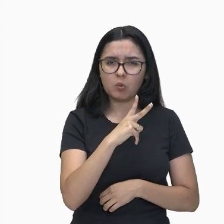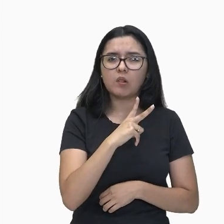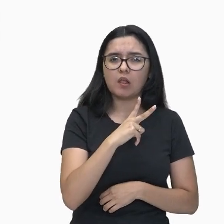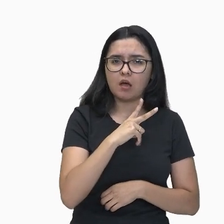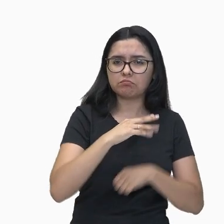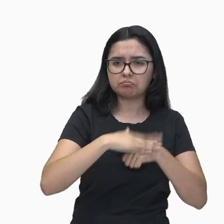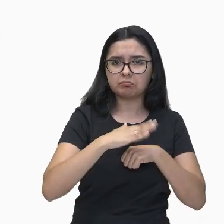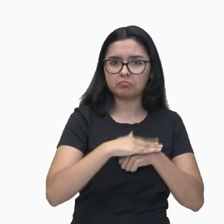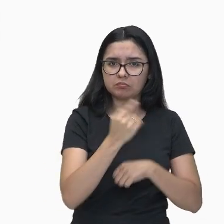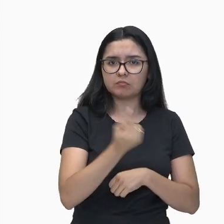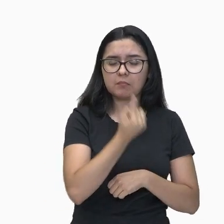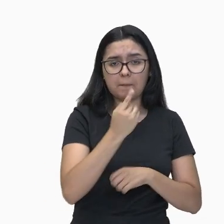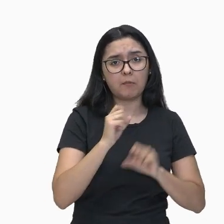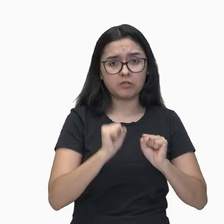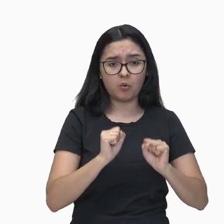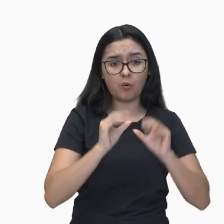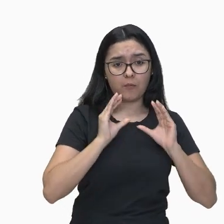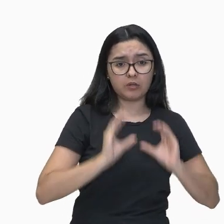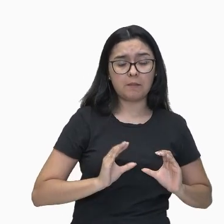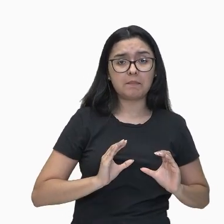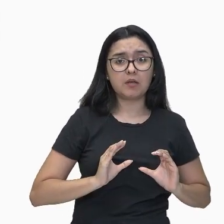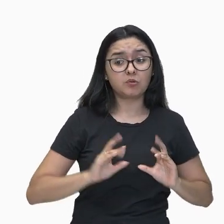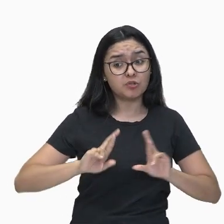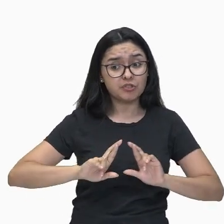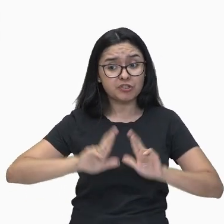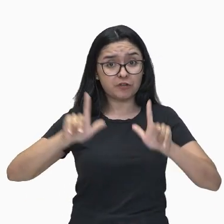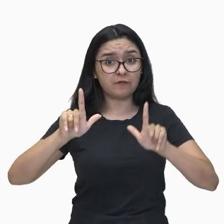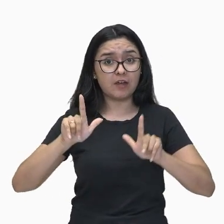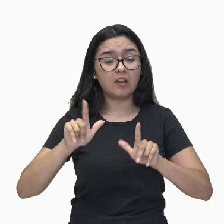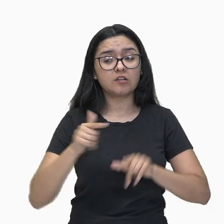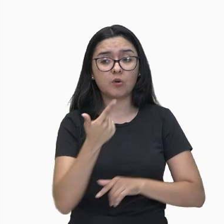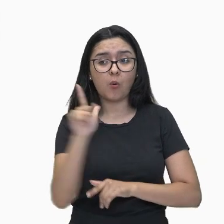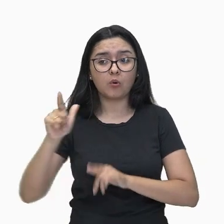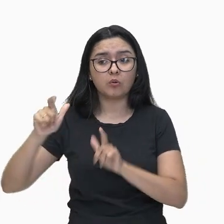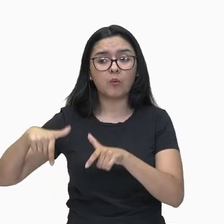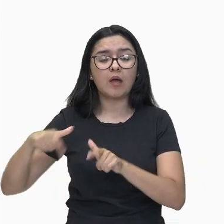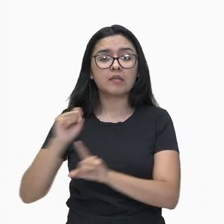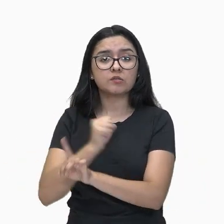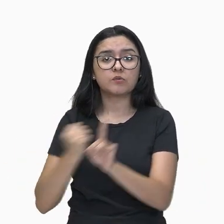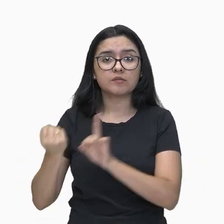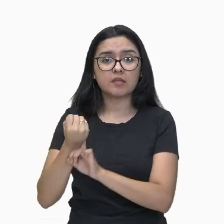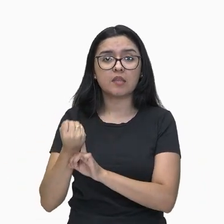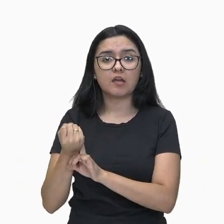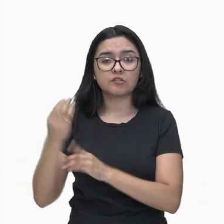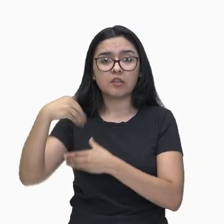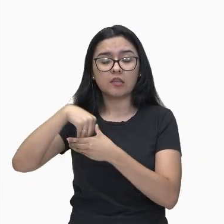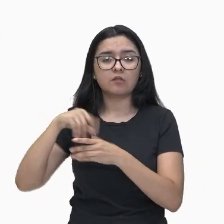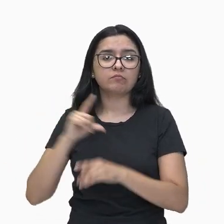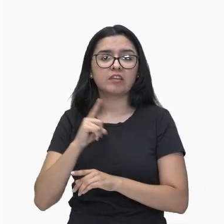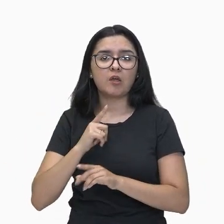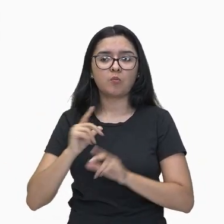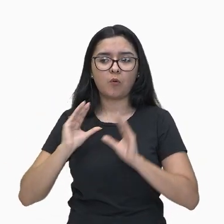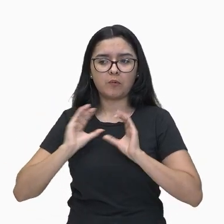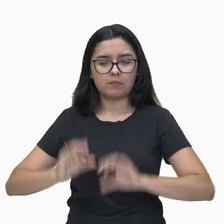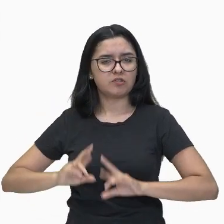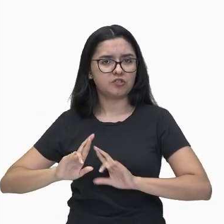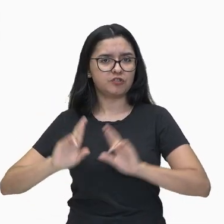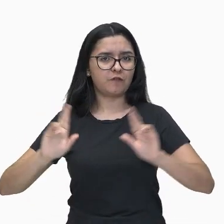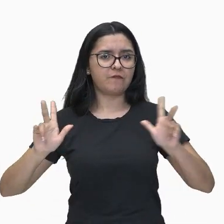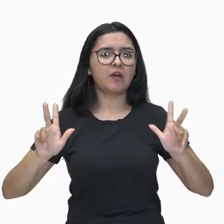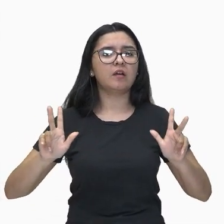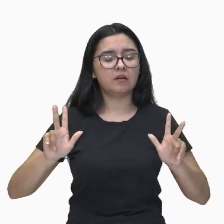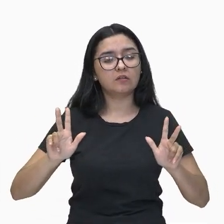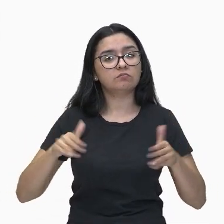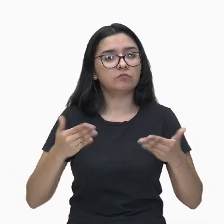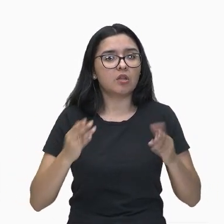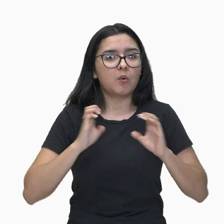pode ter uma conduta, né? Mas na sociedade você pode ter uma outra conduta. Então, a